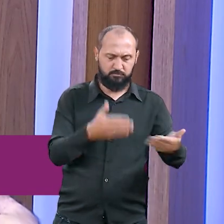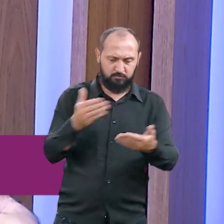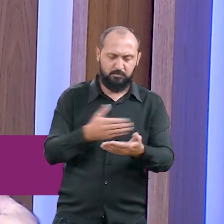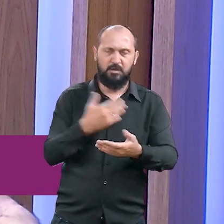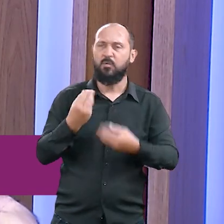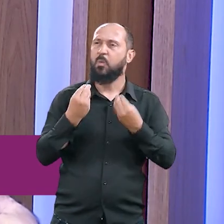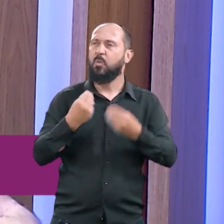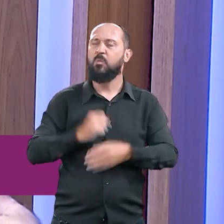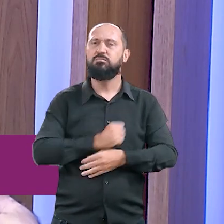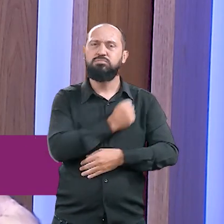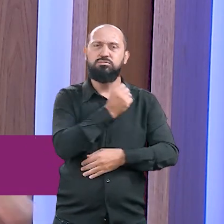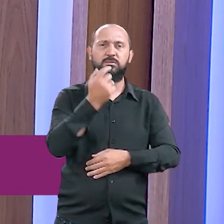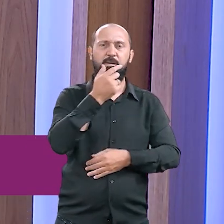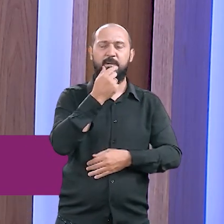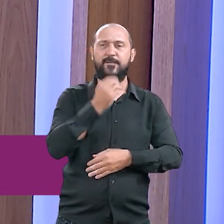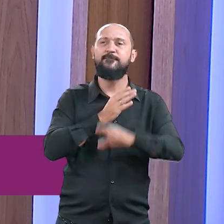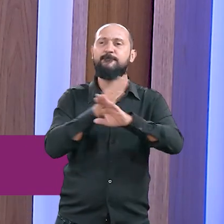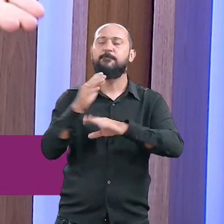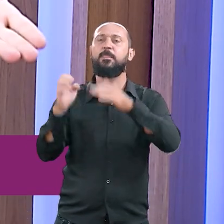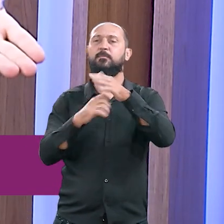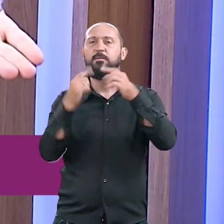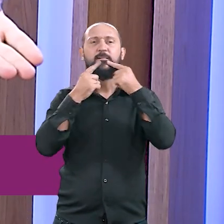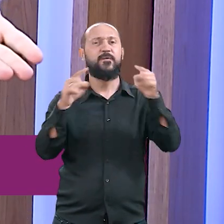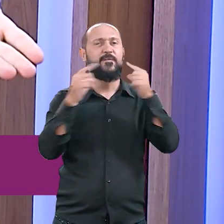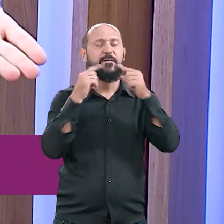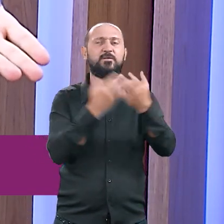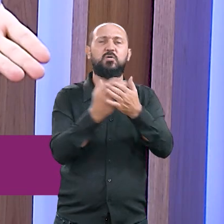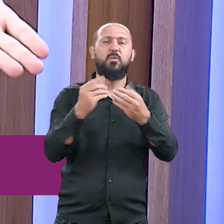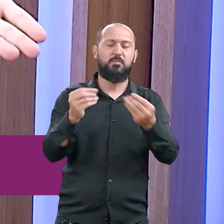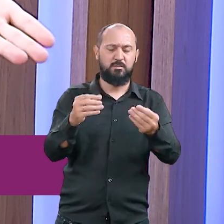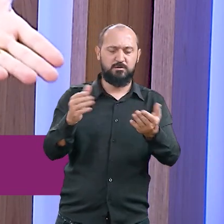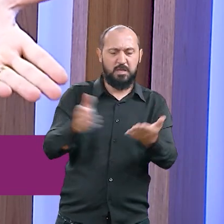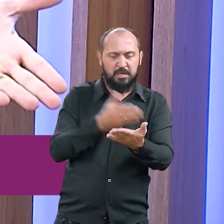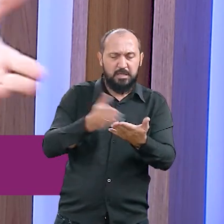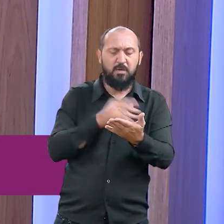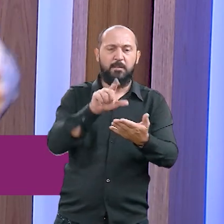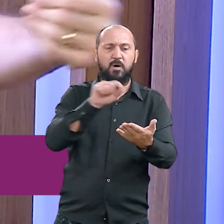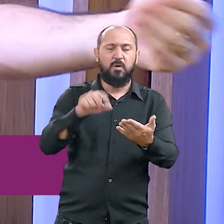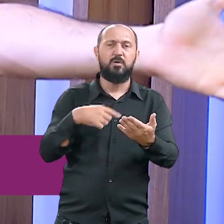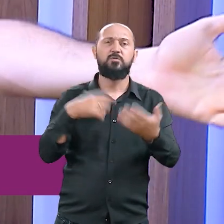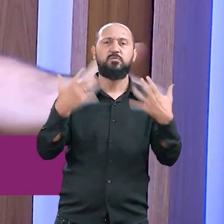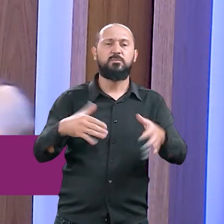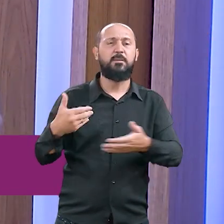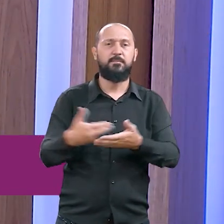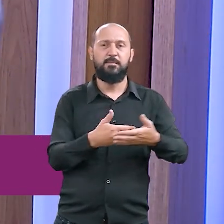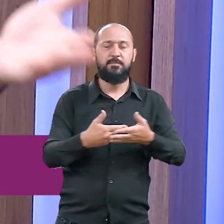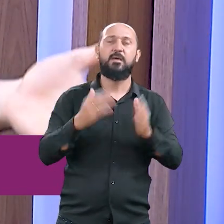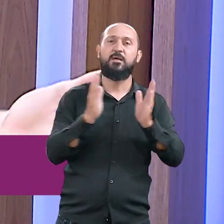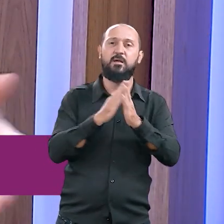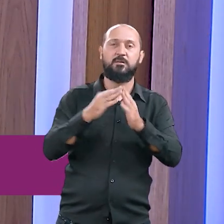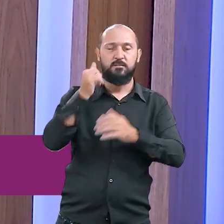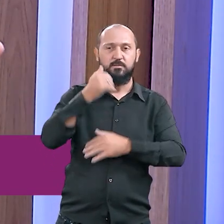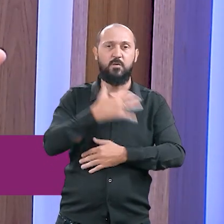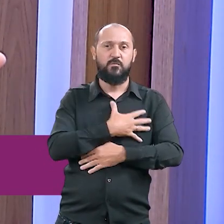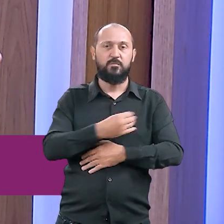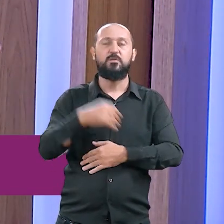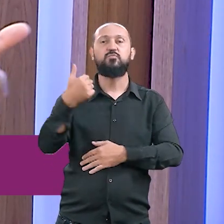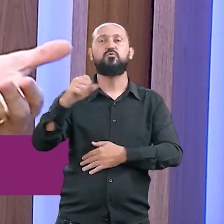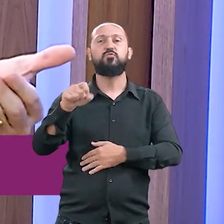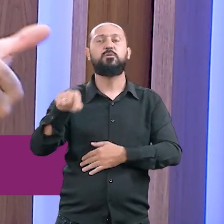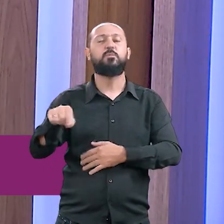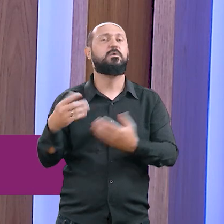isso falando da tecnologia da Apple. No banco, por exemplo, você faz pagamentos. Então, às vezes, ao invés de digitar a senha, você quer identificar com a imagem.